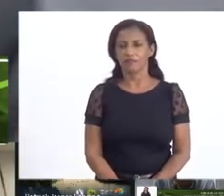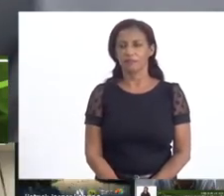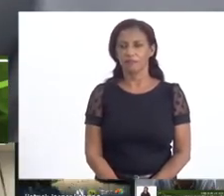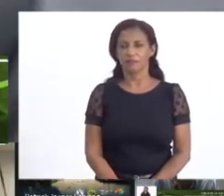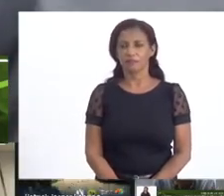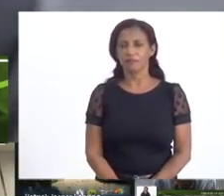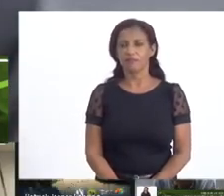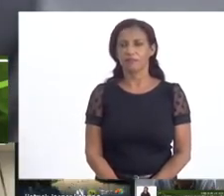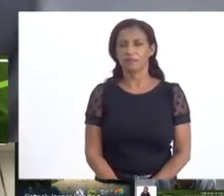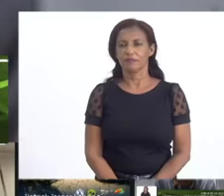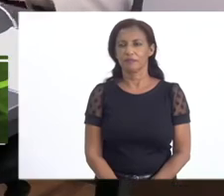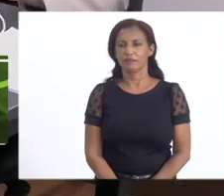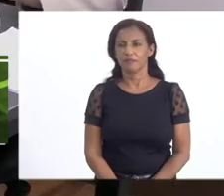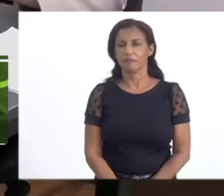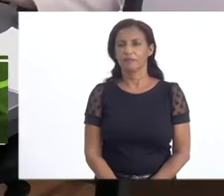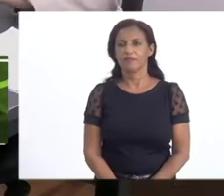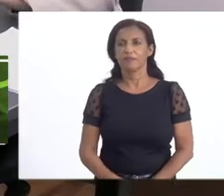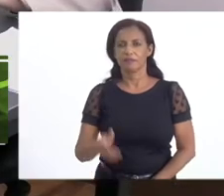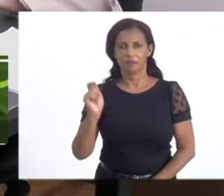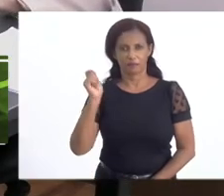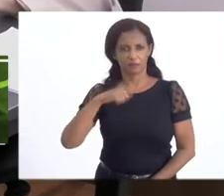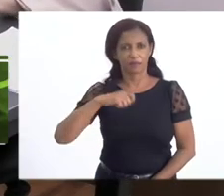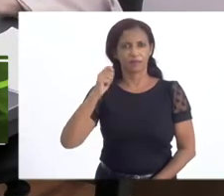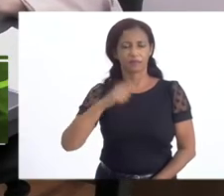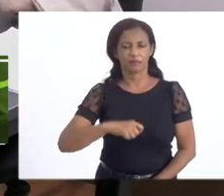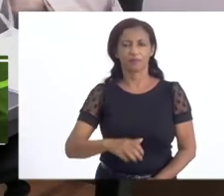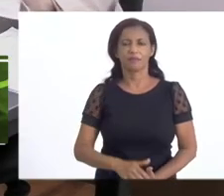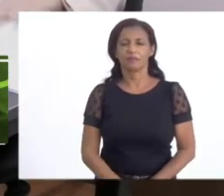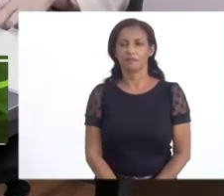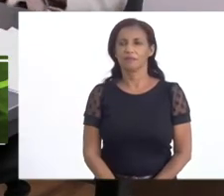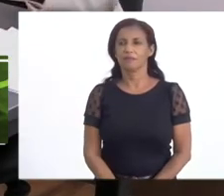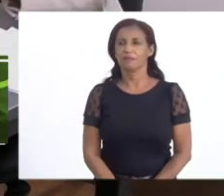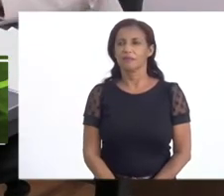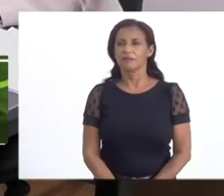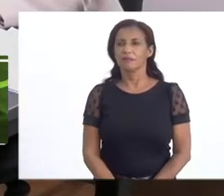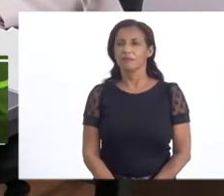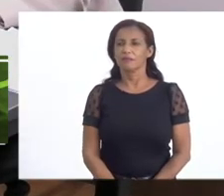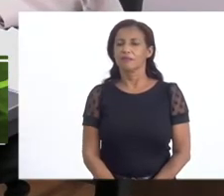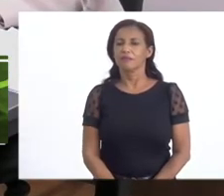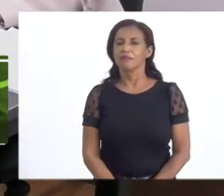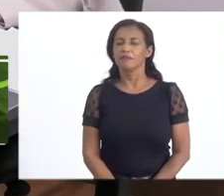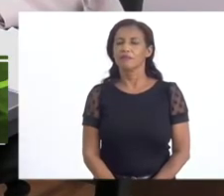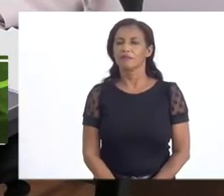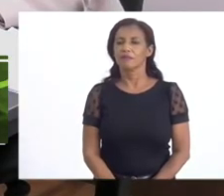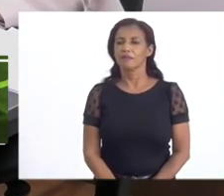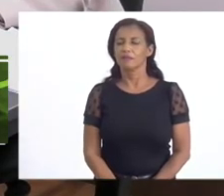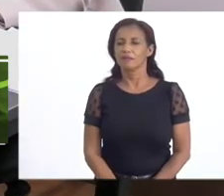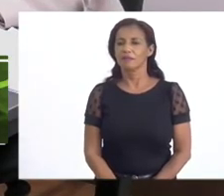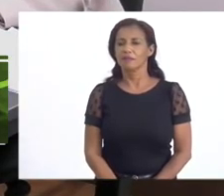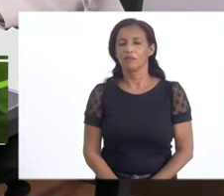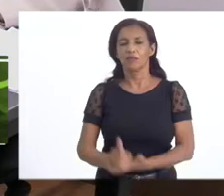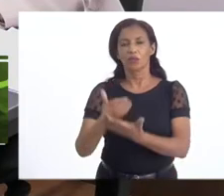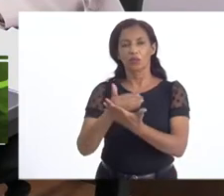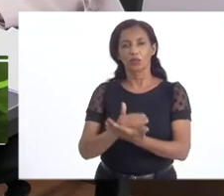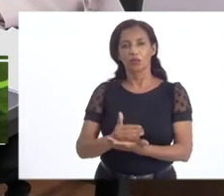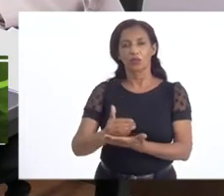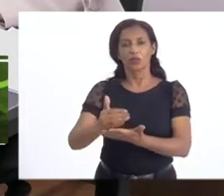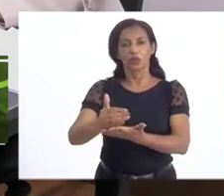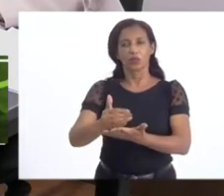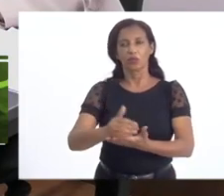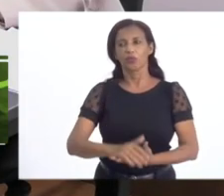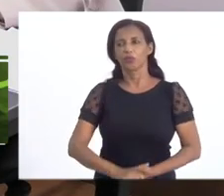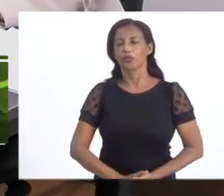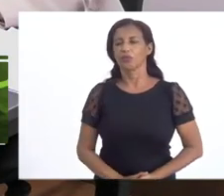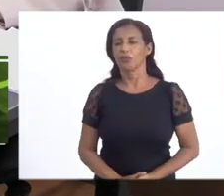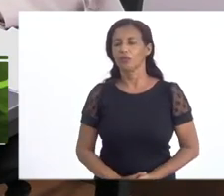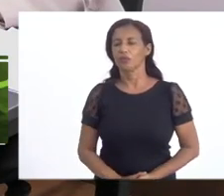Vocês conseguem ver a apresentação? Estamos, sim. Sim. Ok, perfeito. Bom, começar aqui